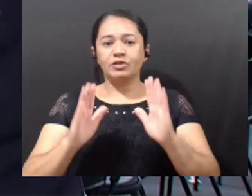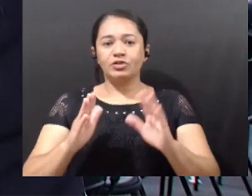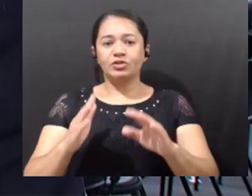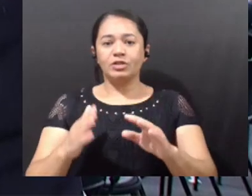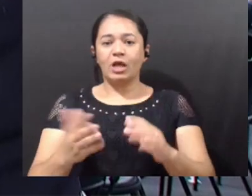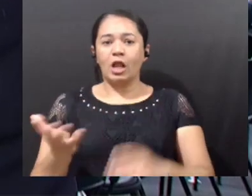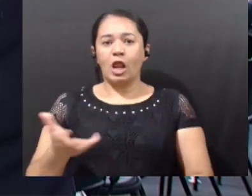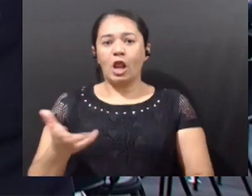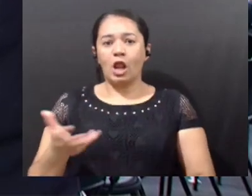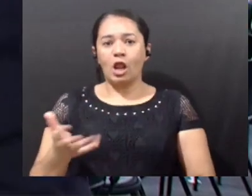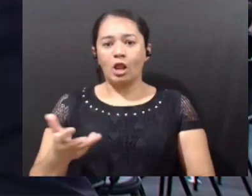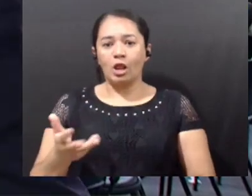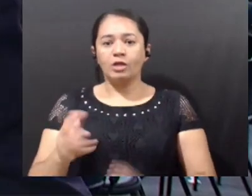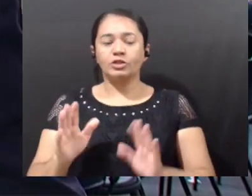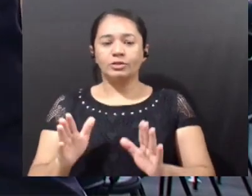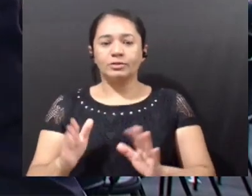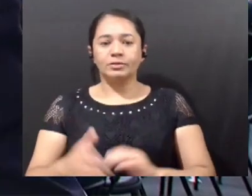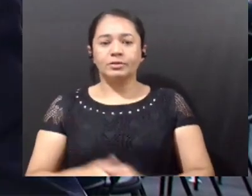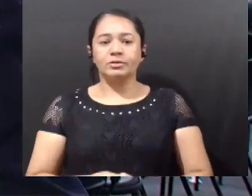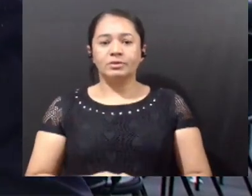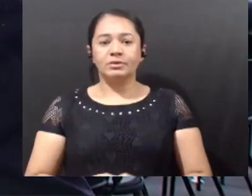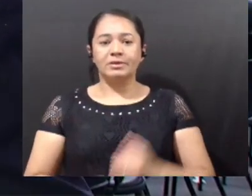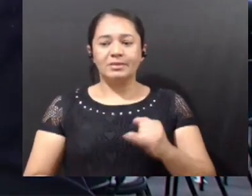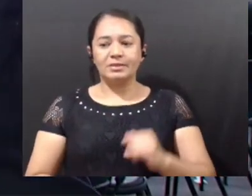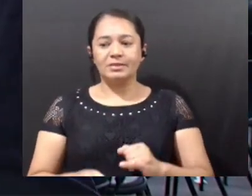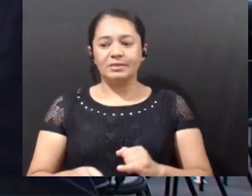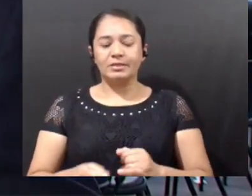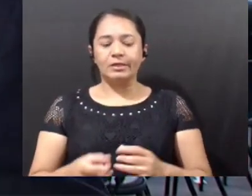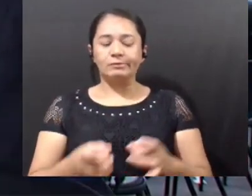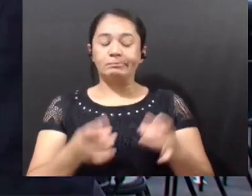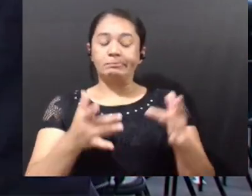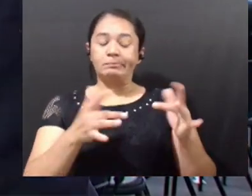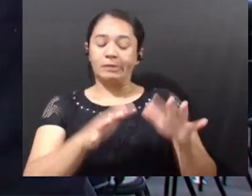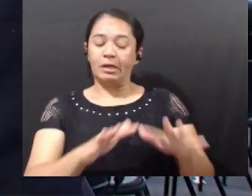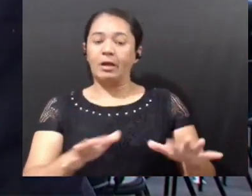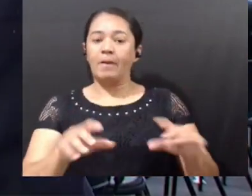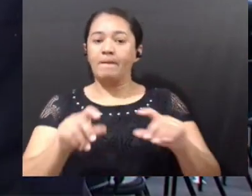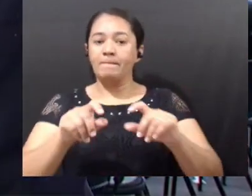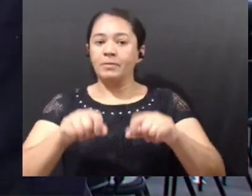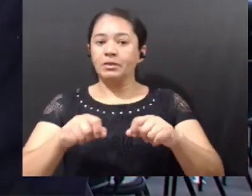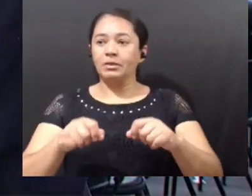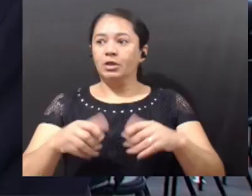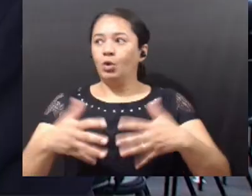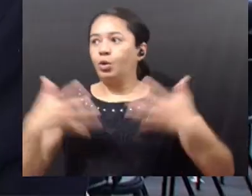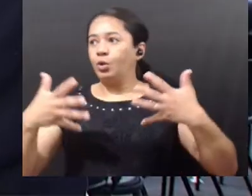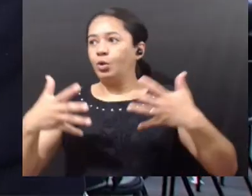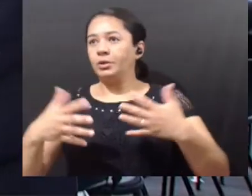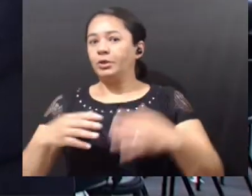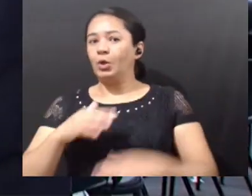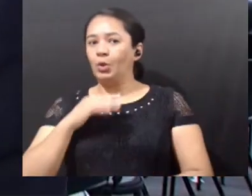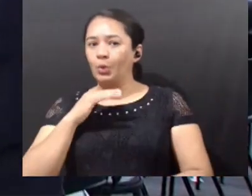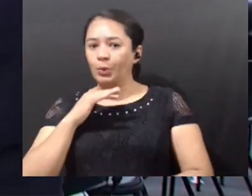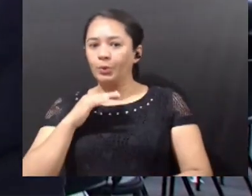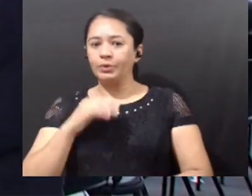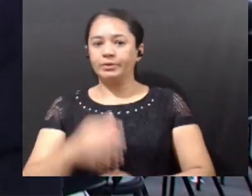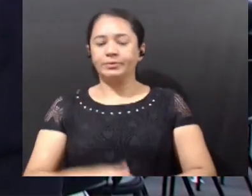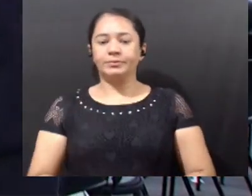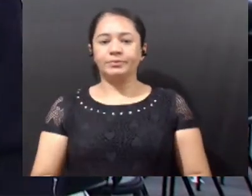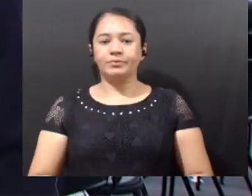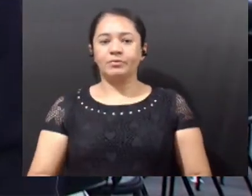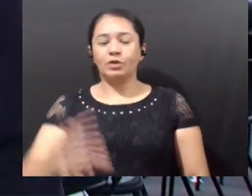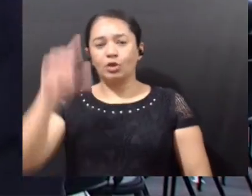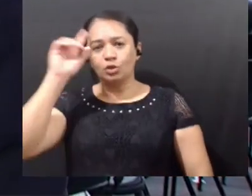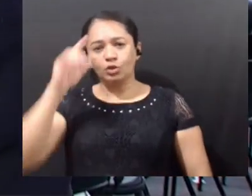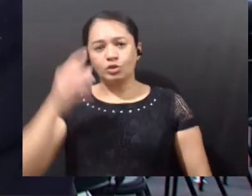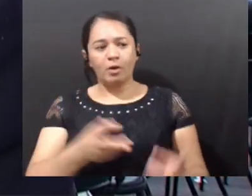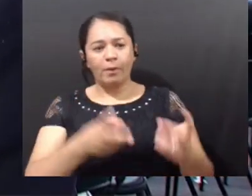cruzeiro, se ele delargar essa área, ele pode ter surpresas desagradáveis que ele não está preparado para isso. Todos os dias eu vejo isso acontecer, fraudes